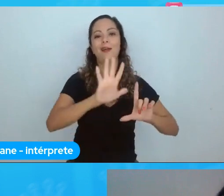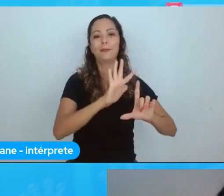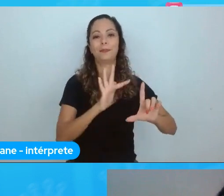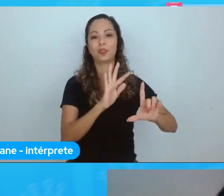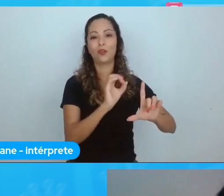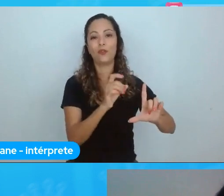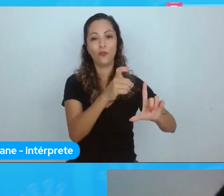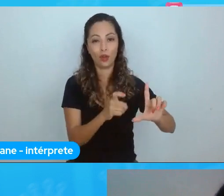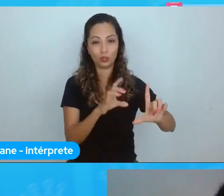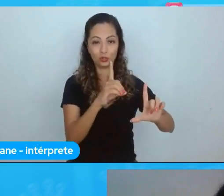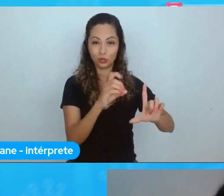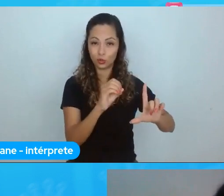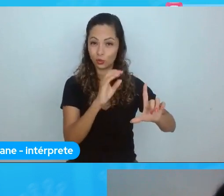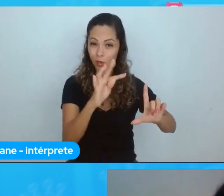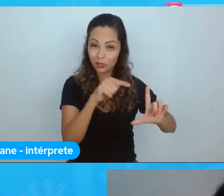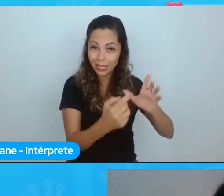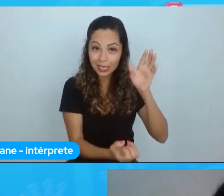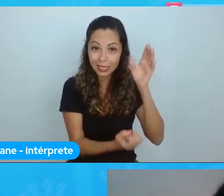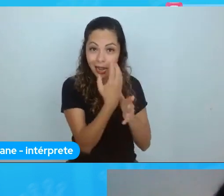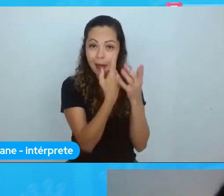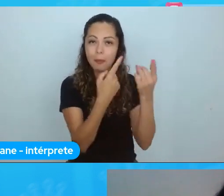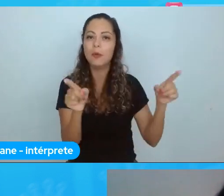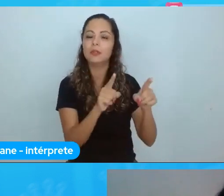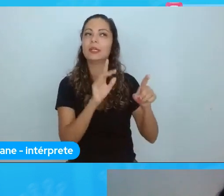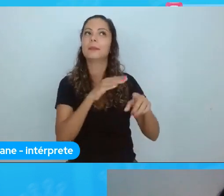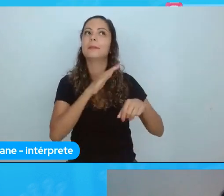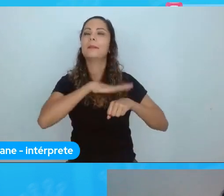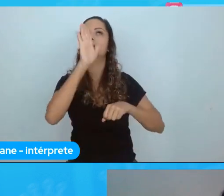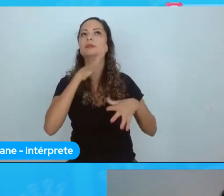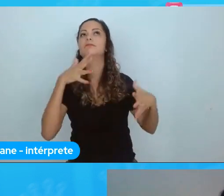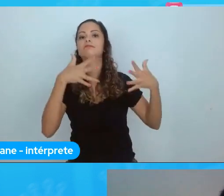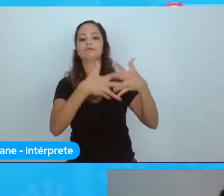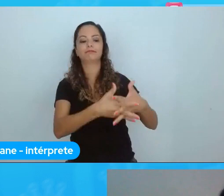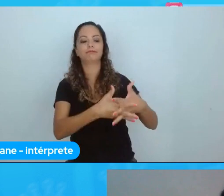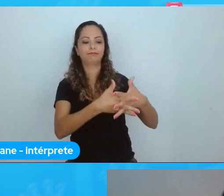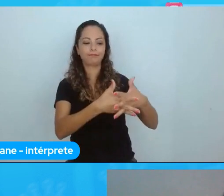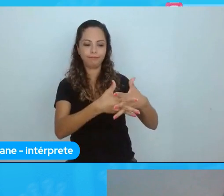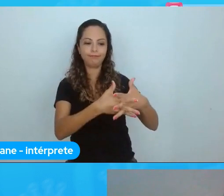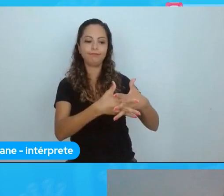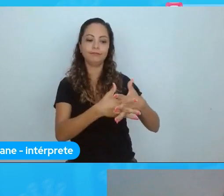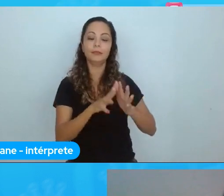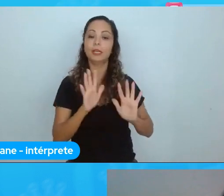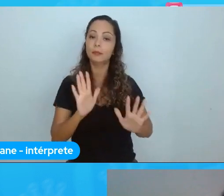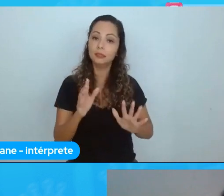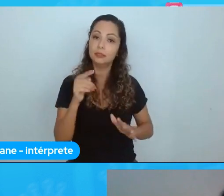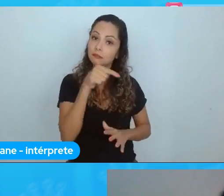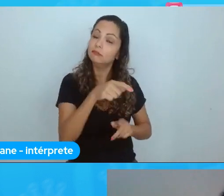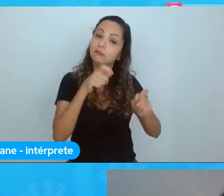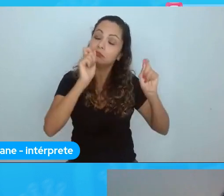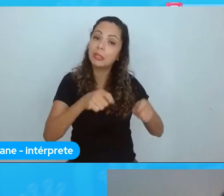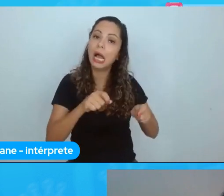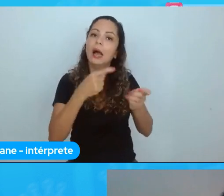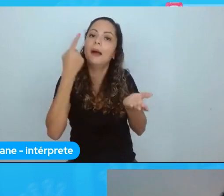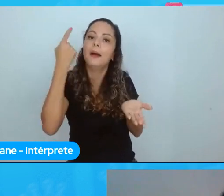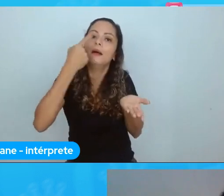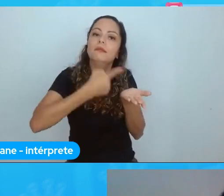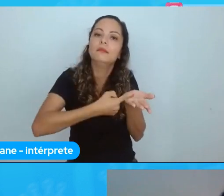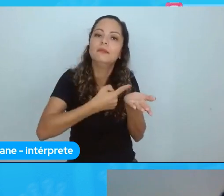bem mais complicado no Foxdot. No Sonic Pi seria mais adequado. Mas dá. Mas dá porque no Foxdot tem como você agendar as coisas. Você tem